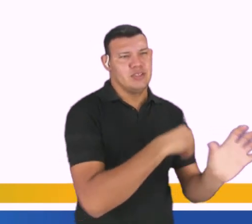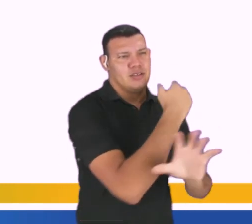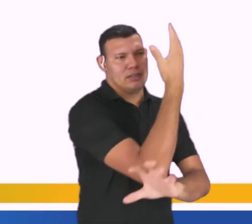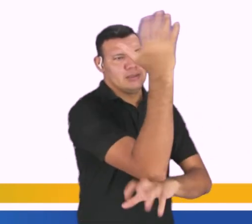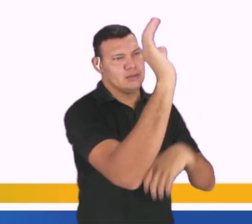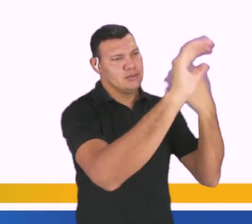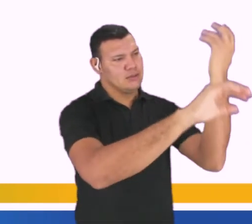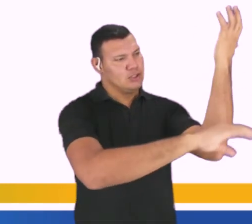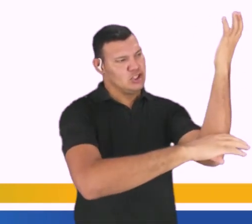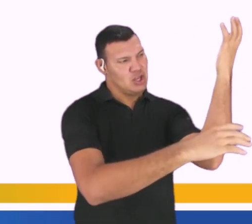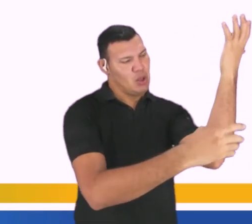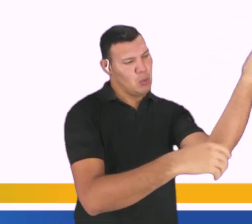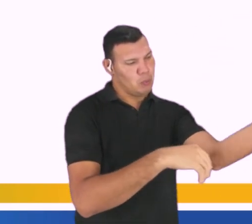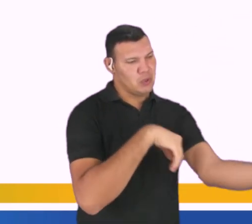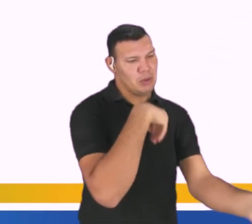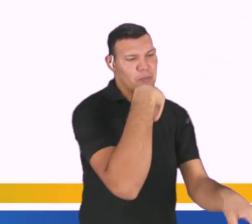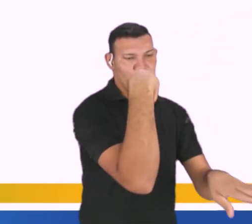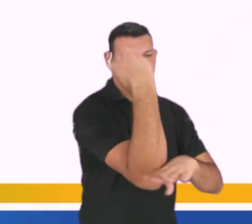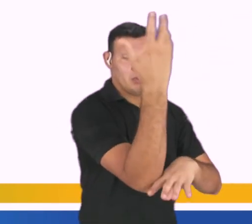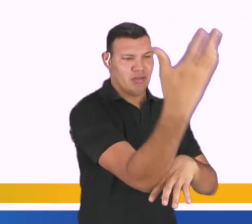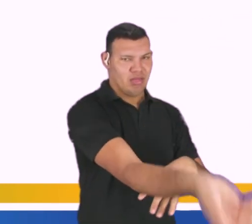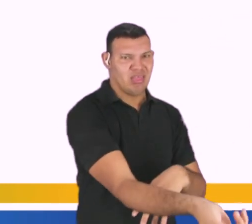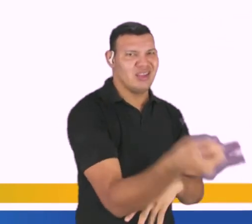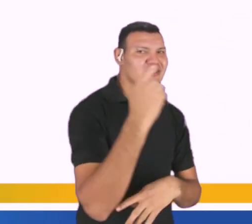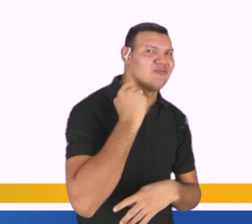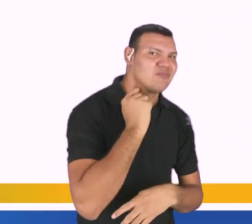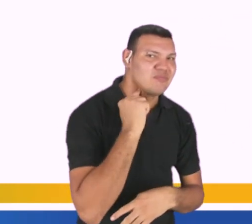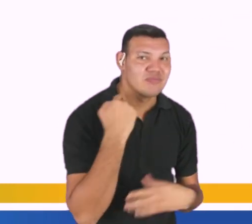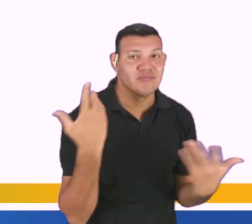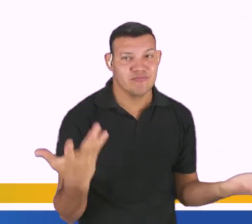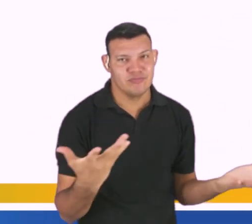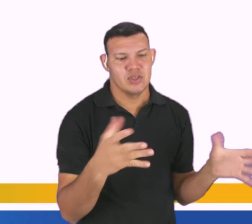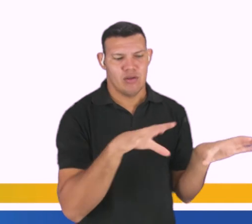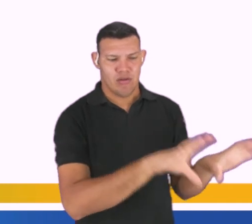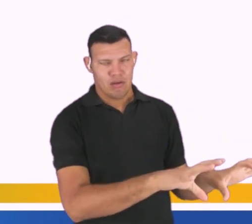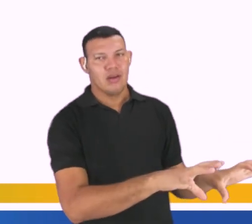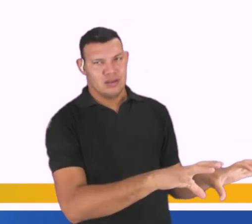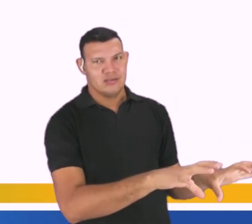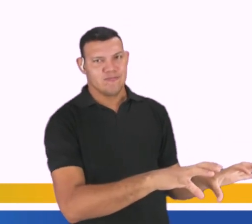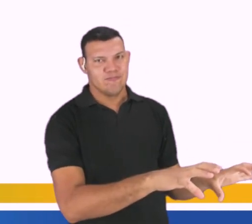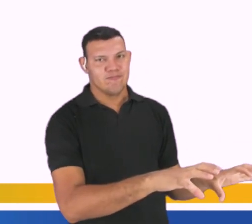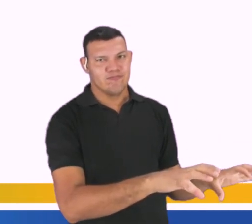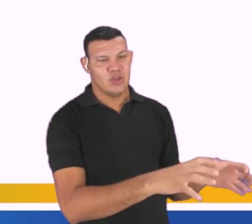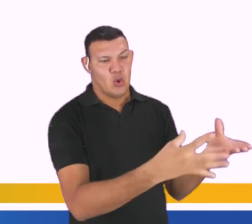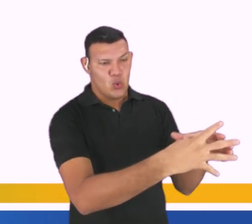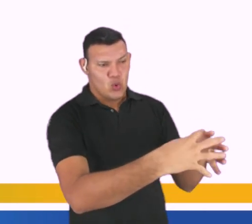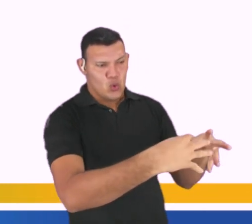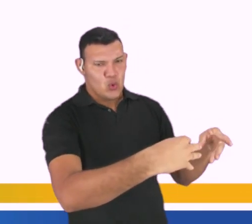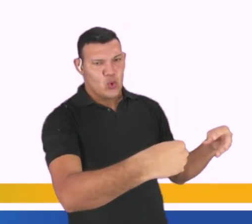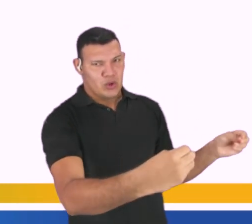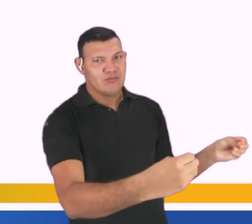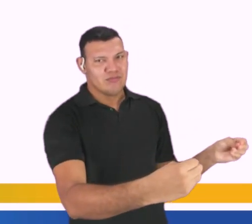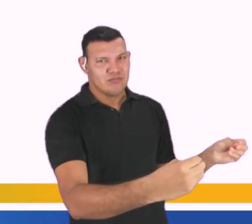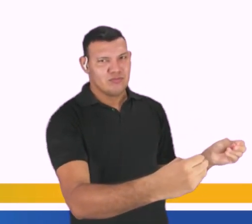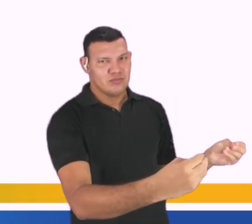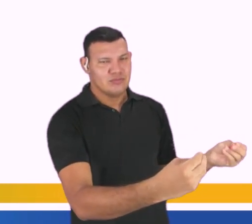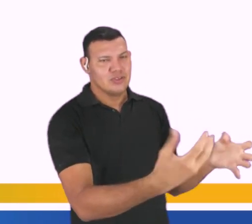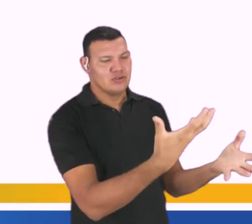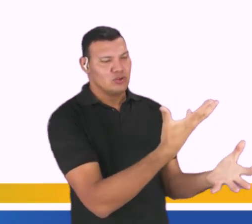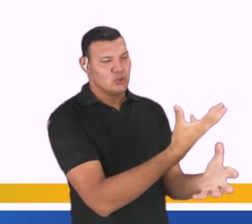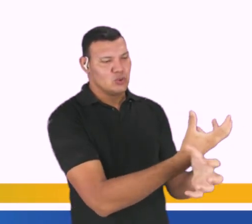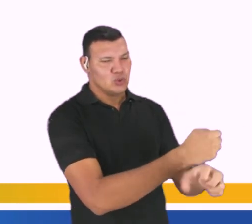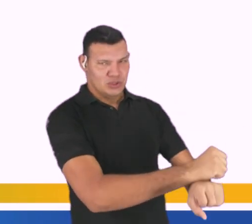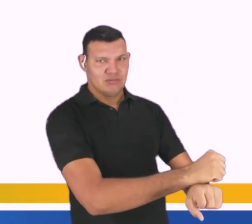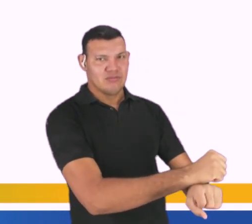eu fiz um procedimento que levou, está colocando em risco o desaparecimento de um rio. Isso é um impacto